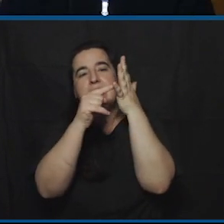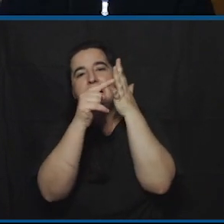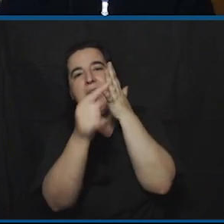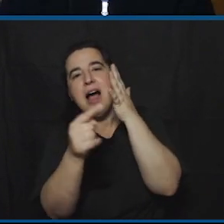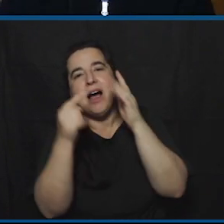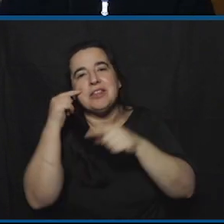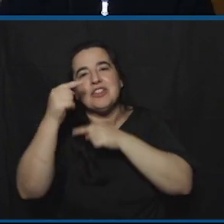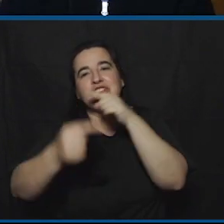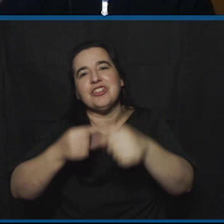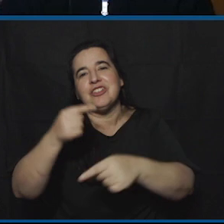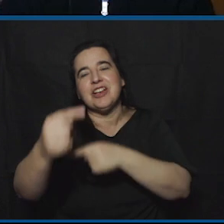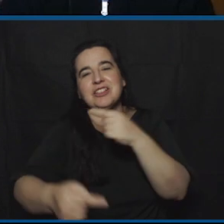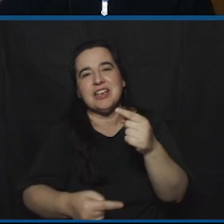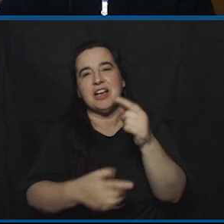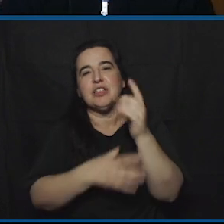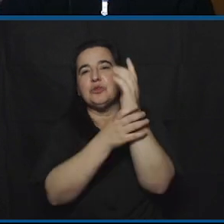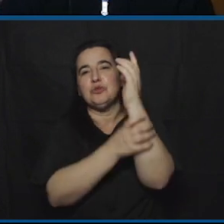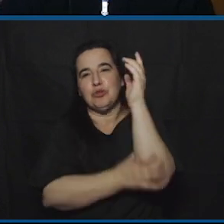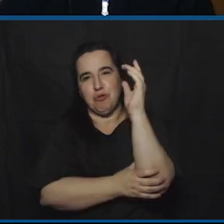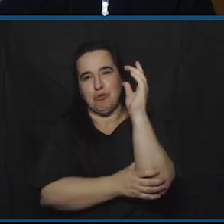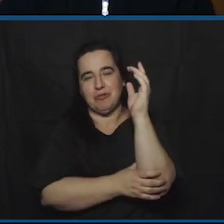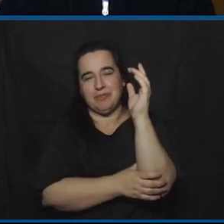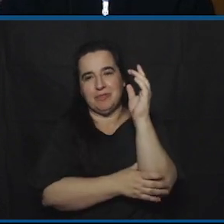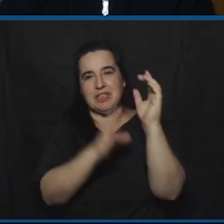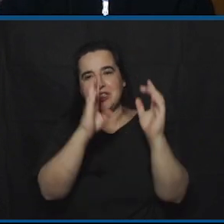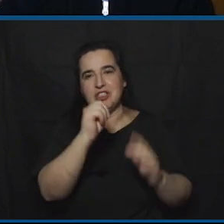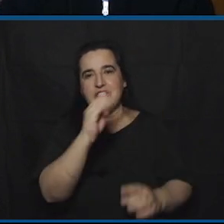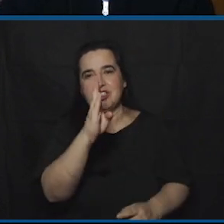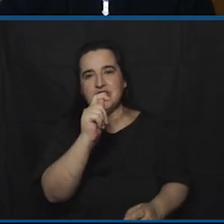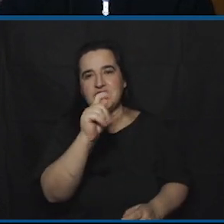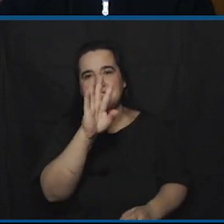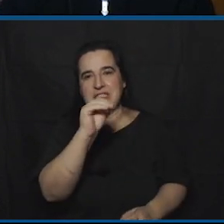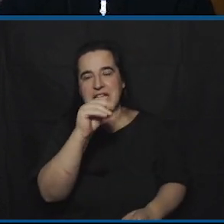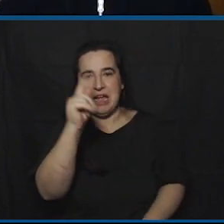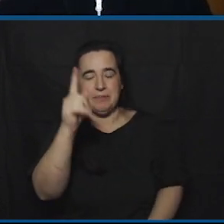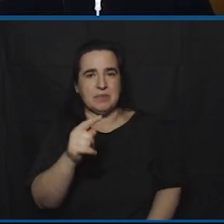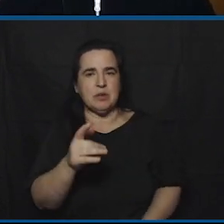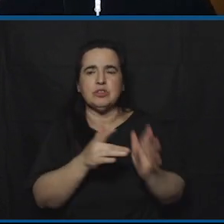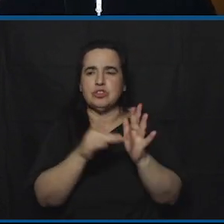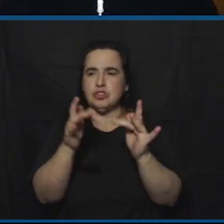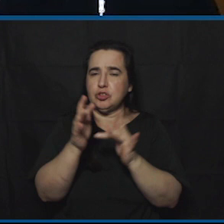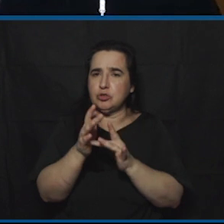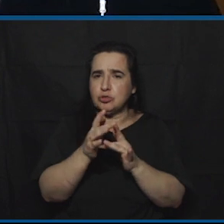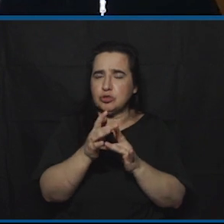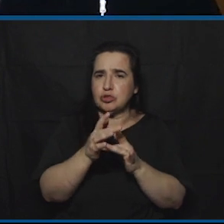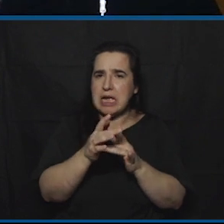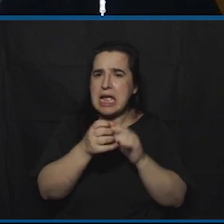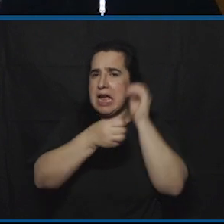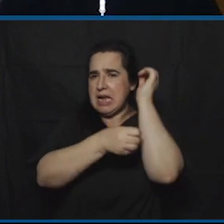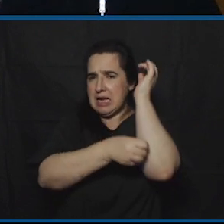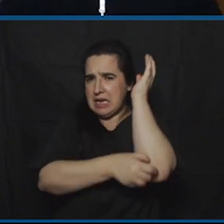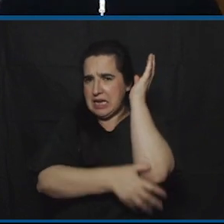descendência desse tronco de Jessé. Quer dizer que Jesus Cristo é simultaneamente